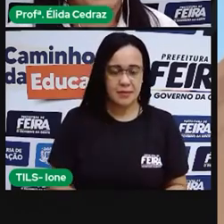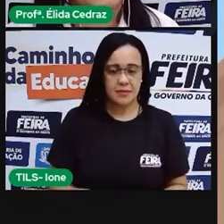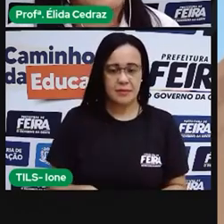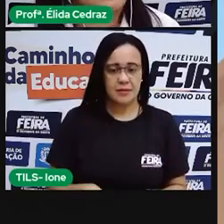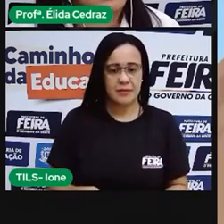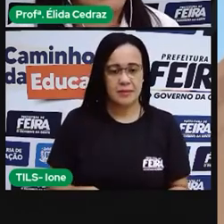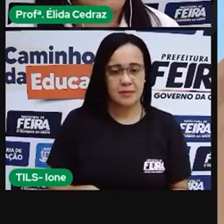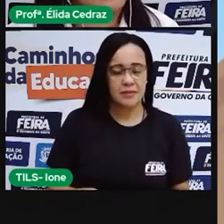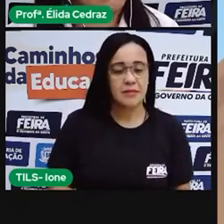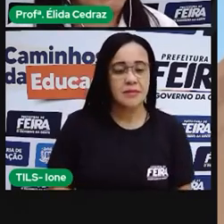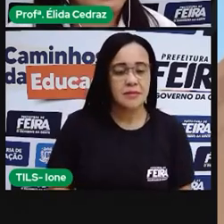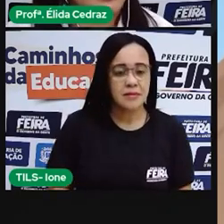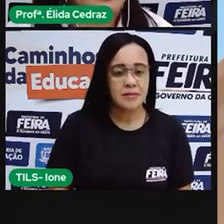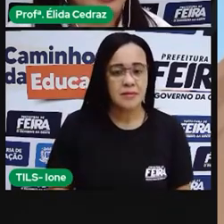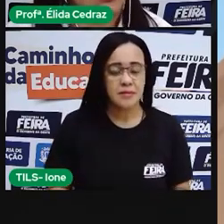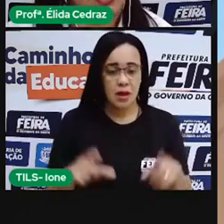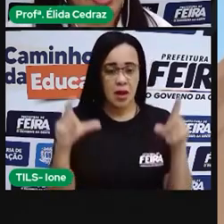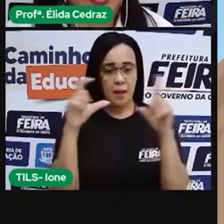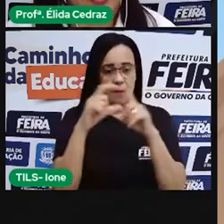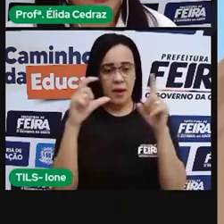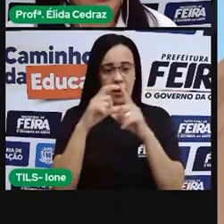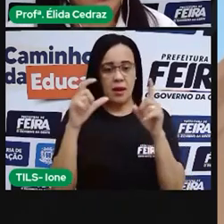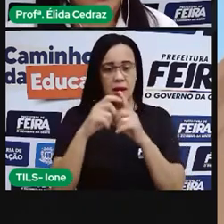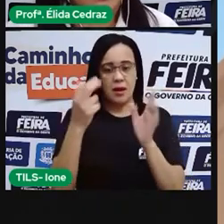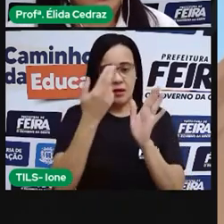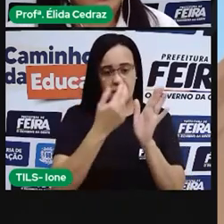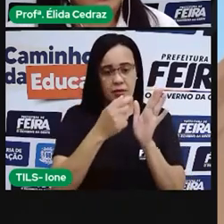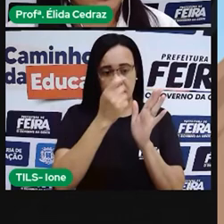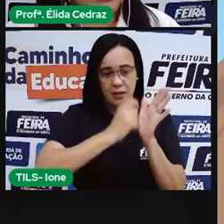as topeiras em que estiverem com a escrita correta.